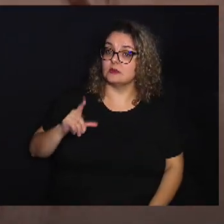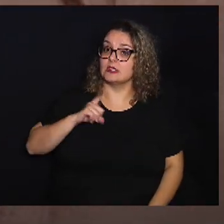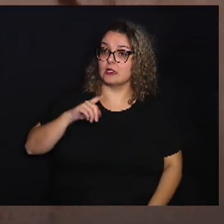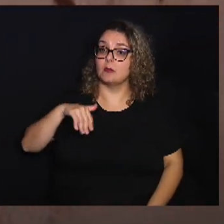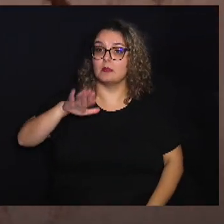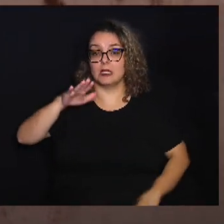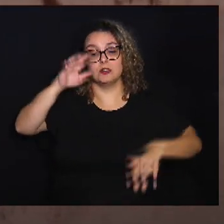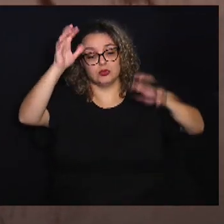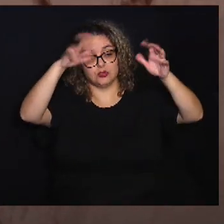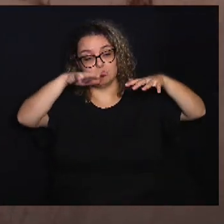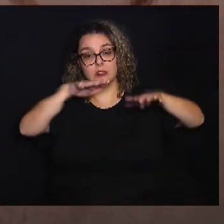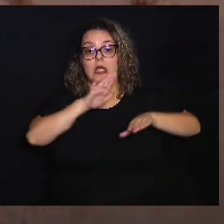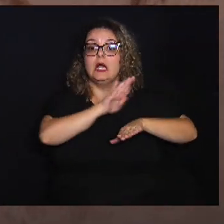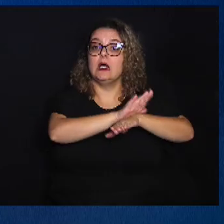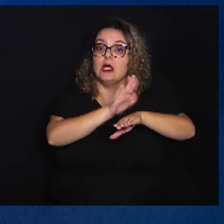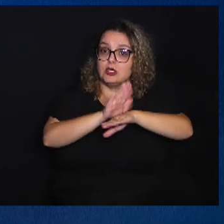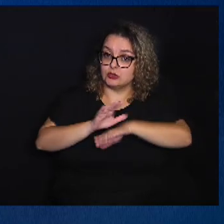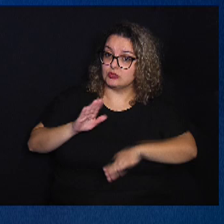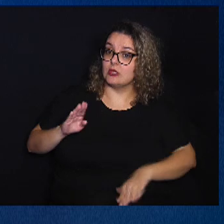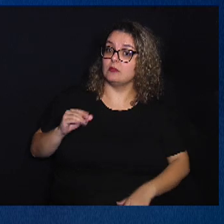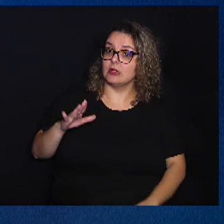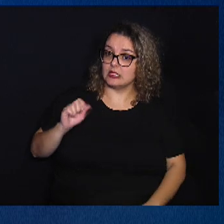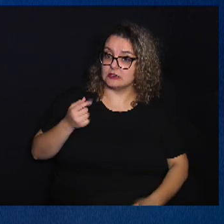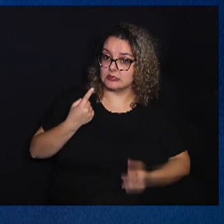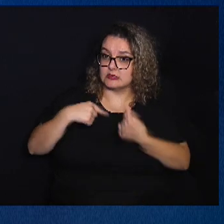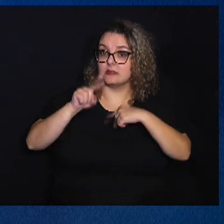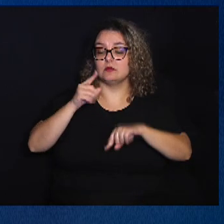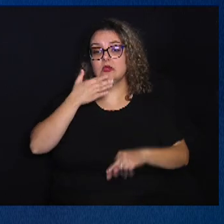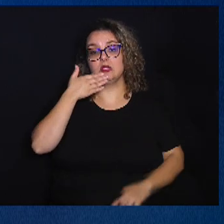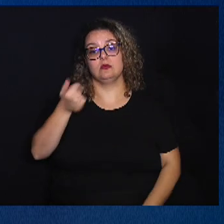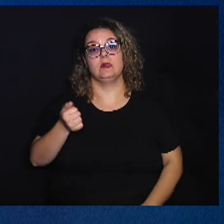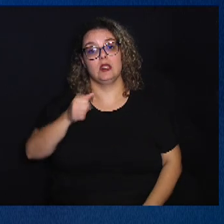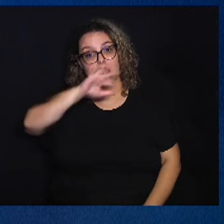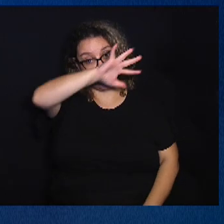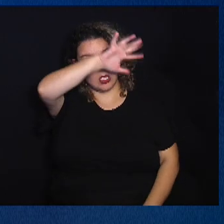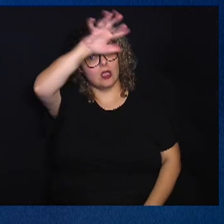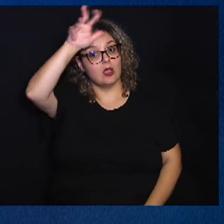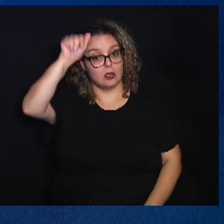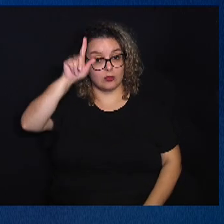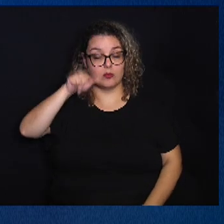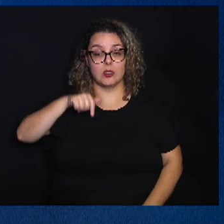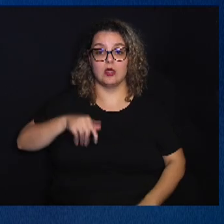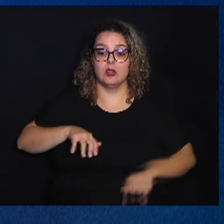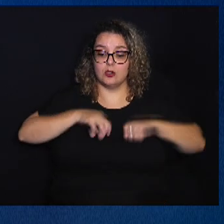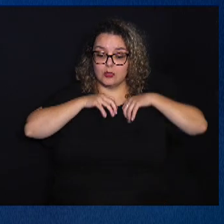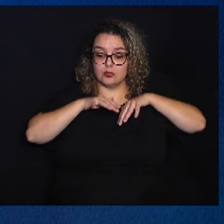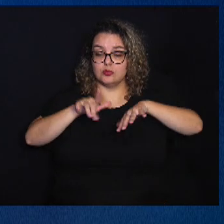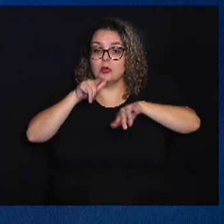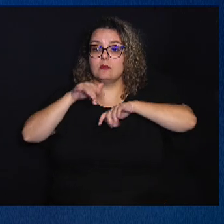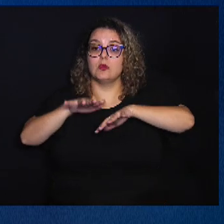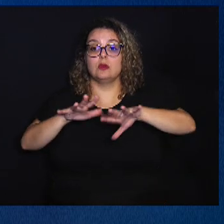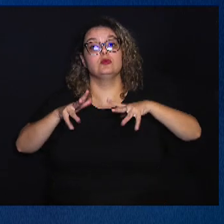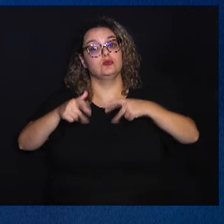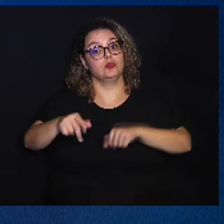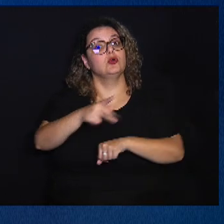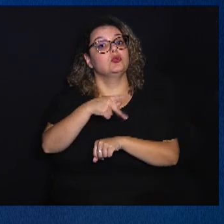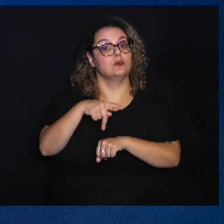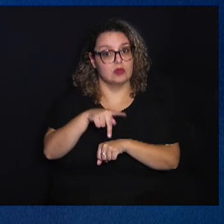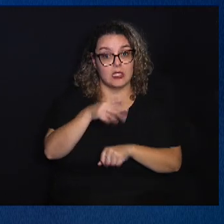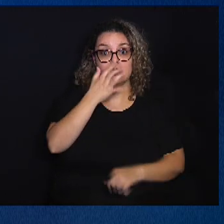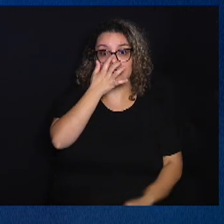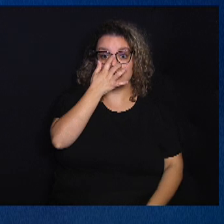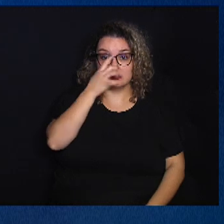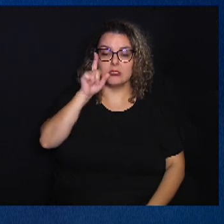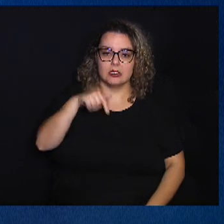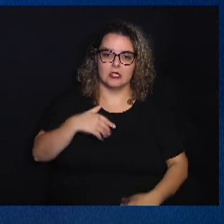e isso ajude a bacia a se recuperar. A Amazônia é uma exportadora de umidade para o restante do país e é